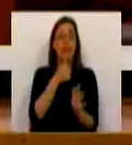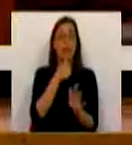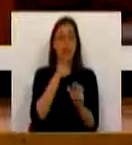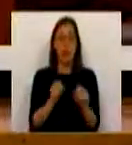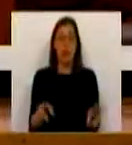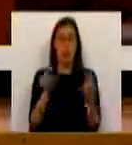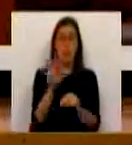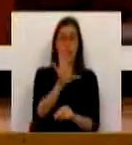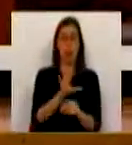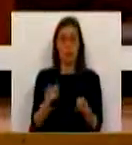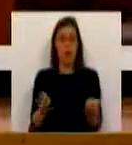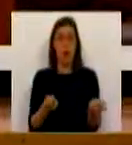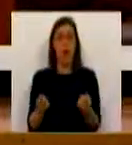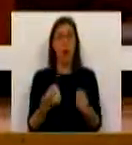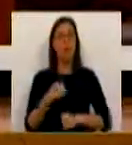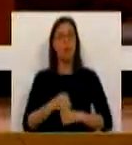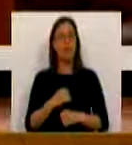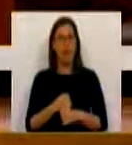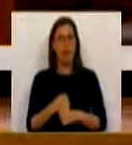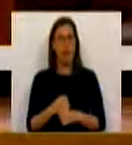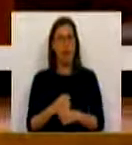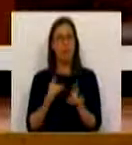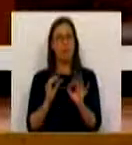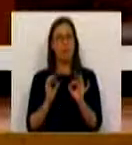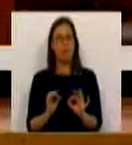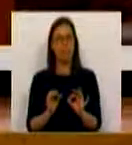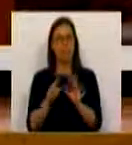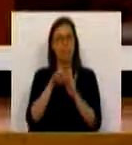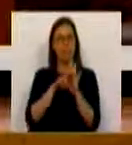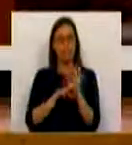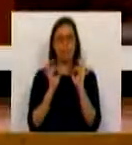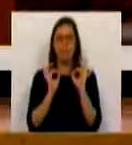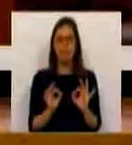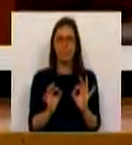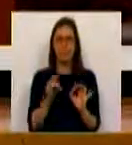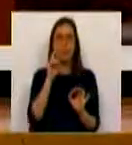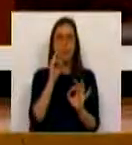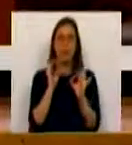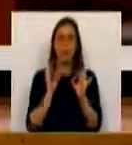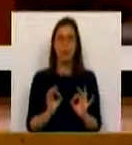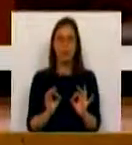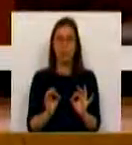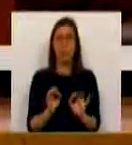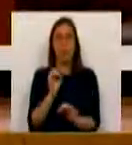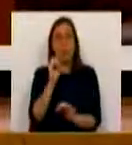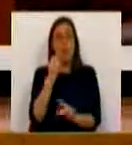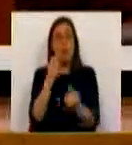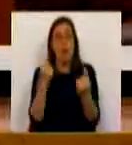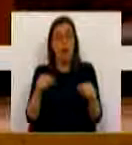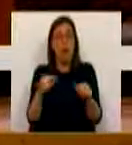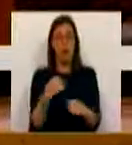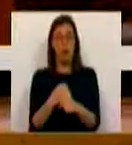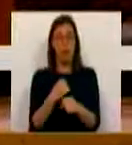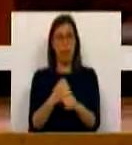de novas formas de organização do trabalho devidamente regulamentadas e protegidas, ou da existência